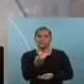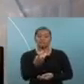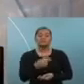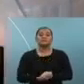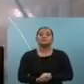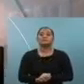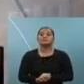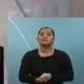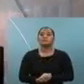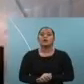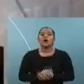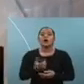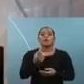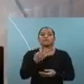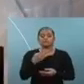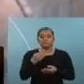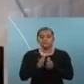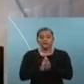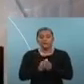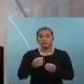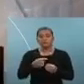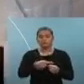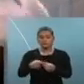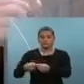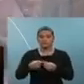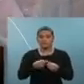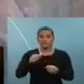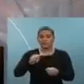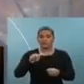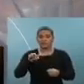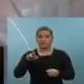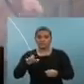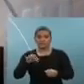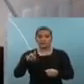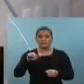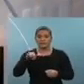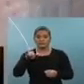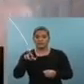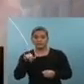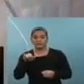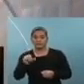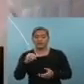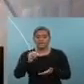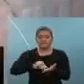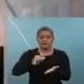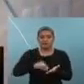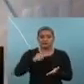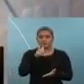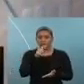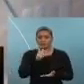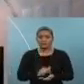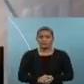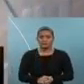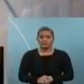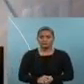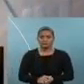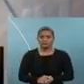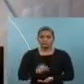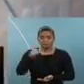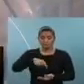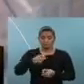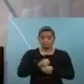favor dos municípios do Agreste e do Trairi pela falta d'água. E não haveria motivo para nada disso, porque esse ano